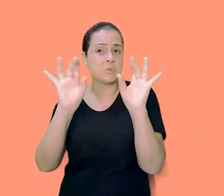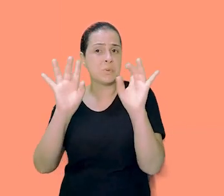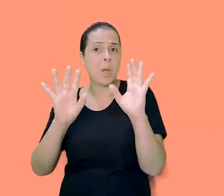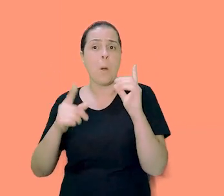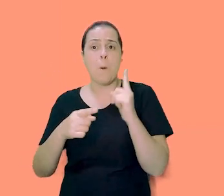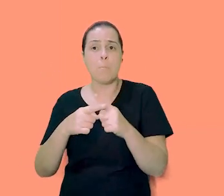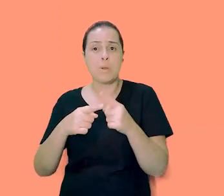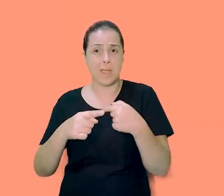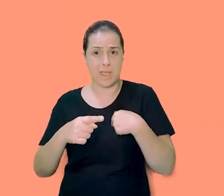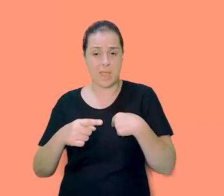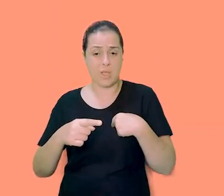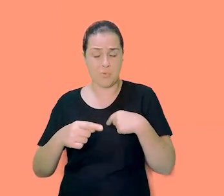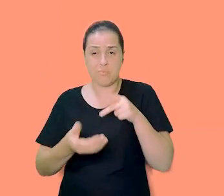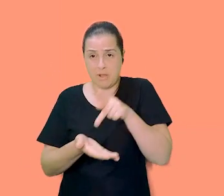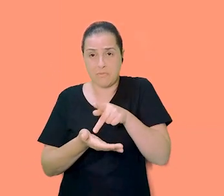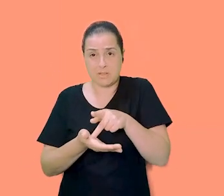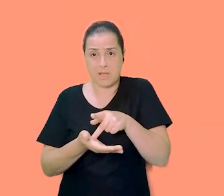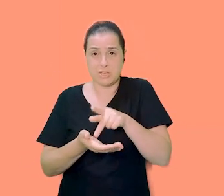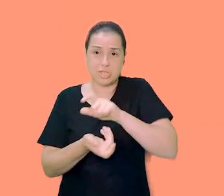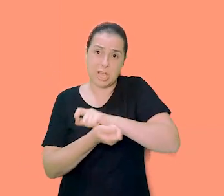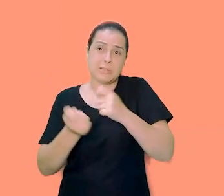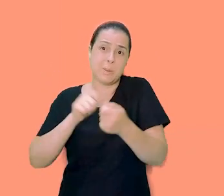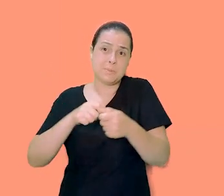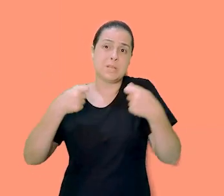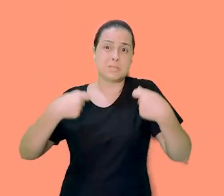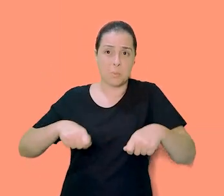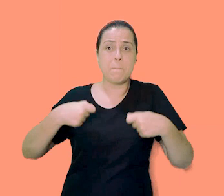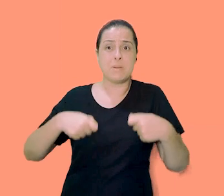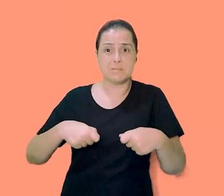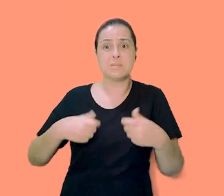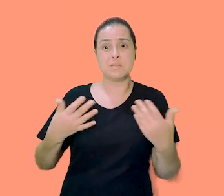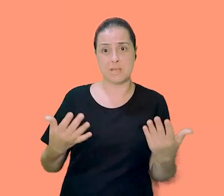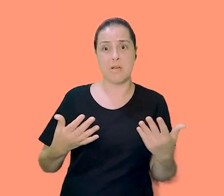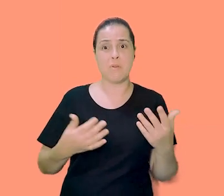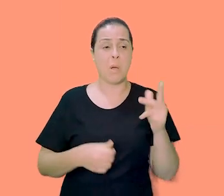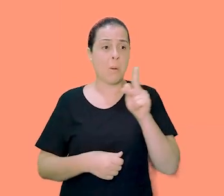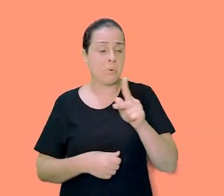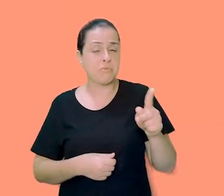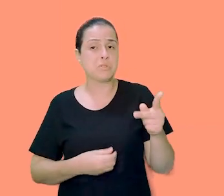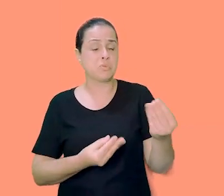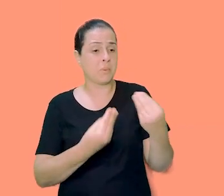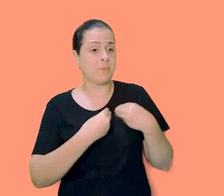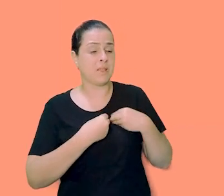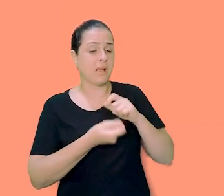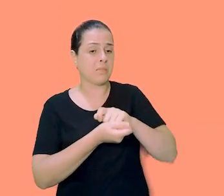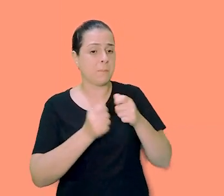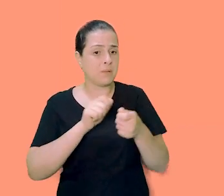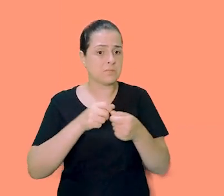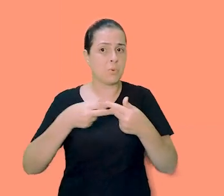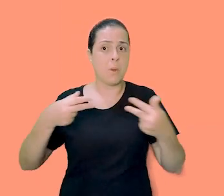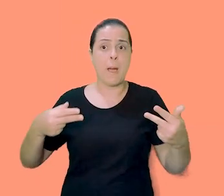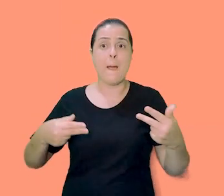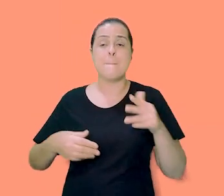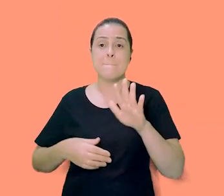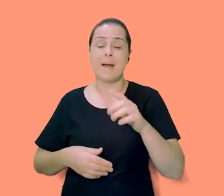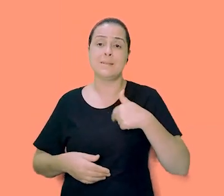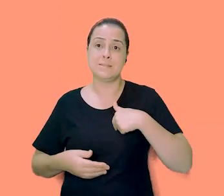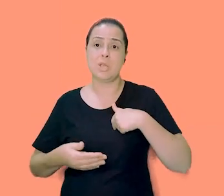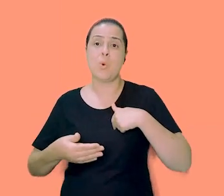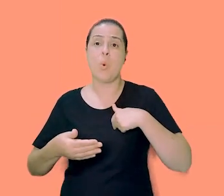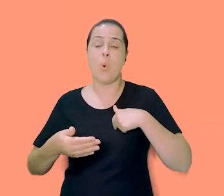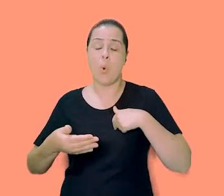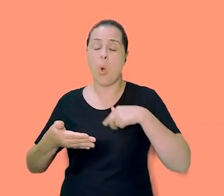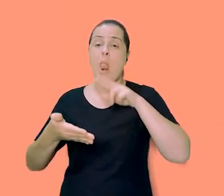precisava mais de adaptações, né? Mais de boa vontade do professor, de algumas adaptações. Eu não precisei ser alfabetizada, porque eu já